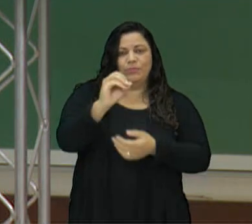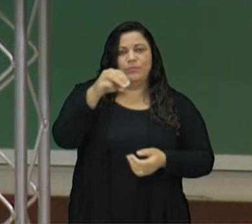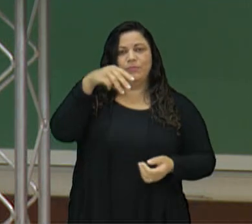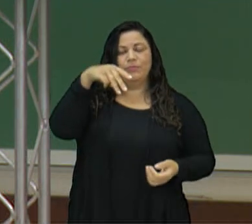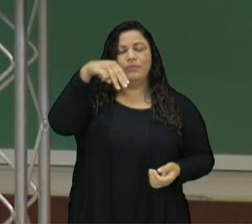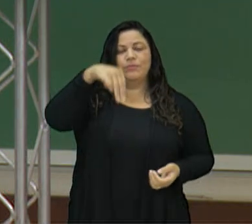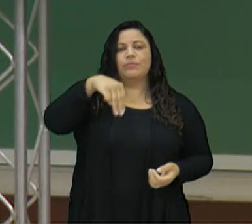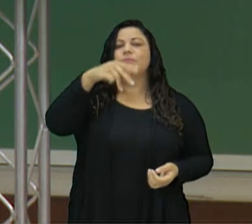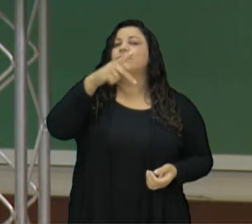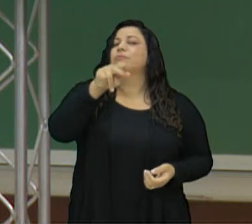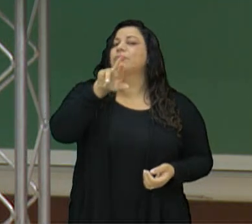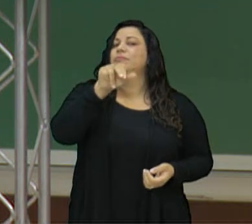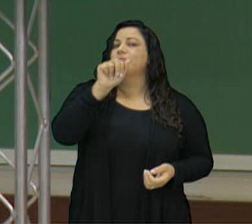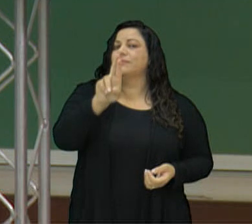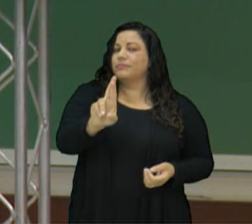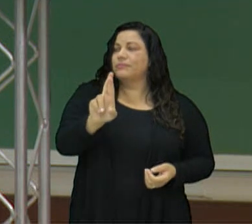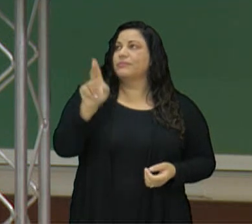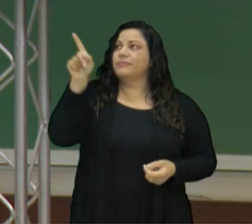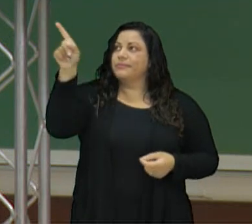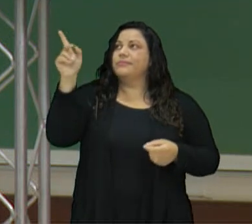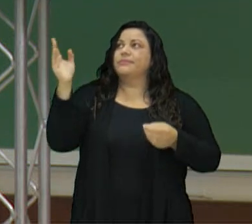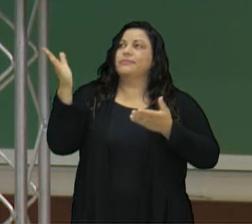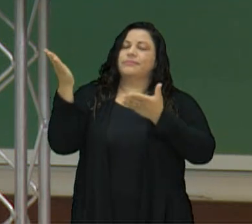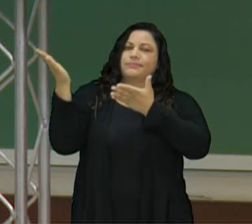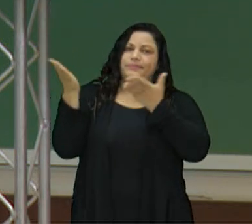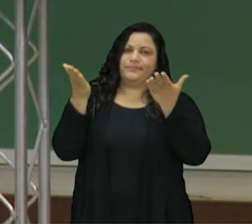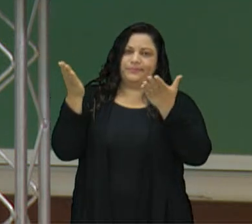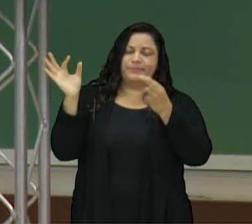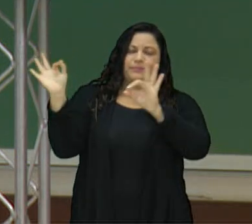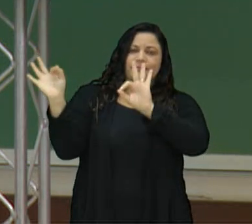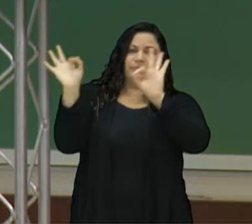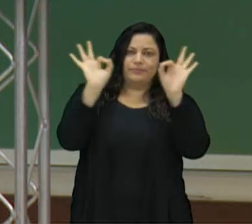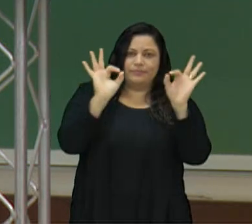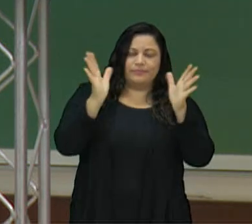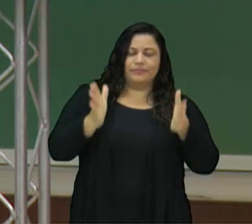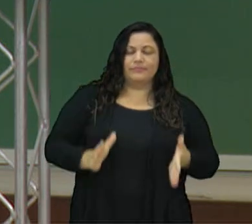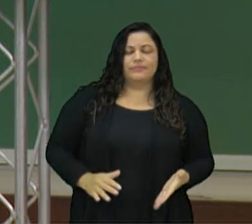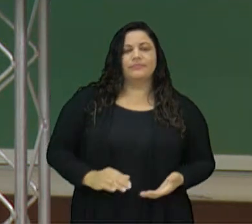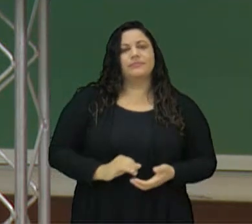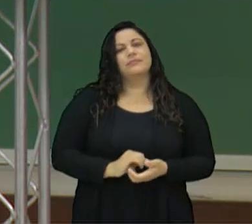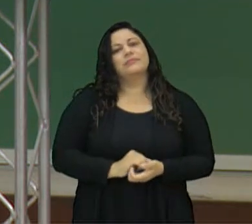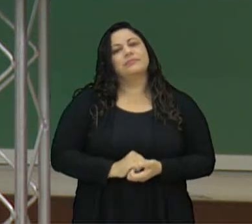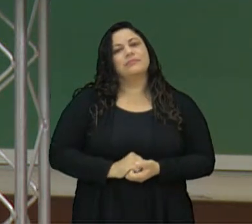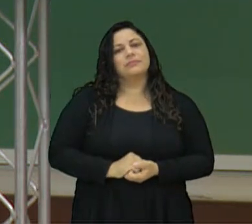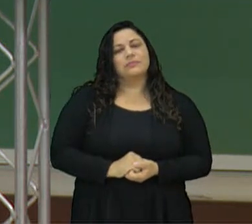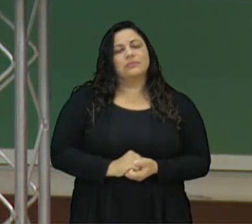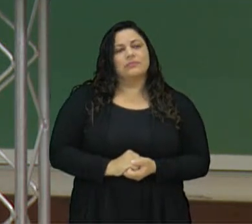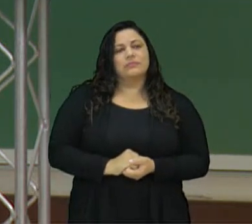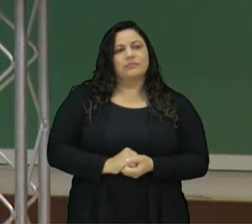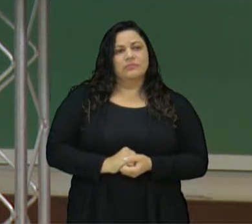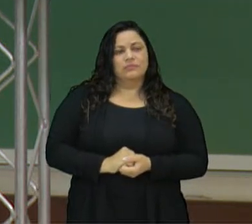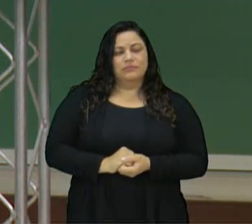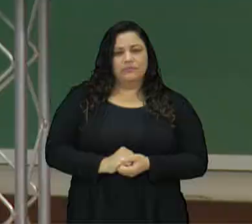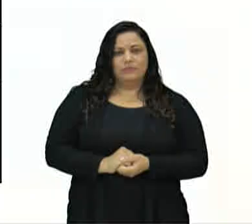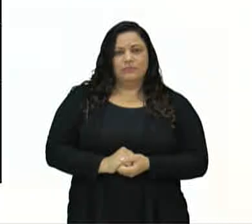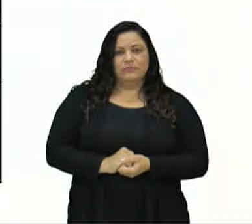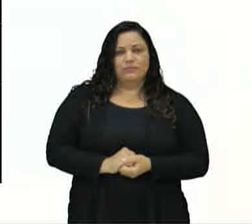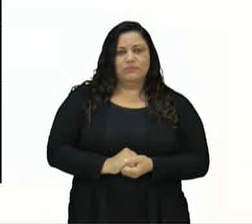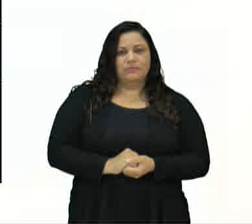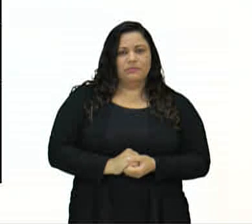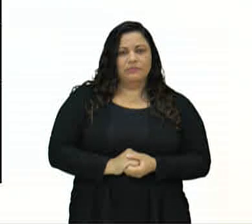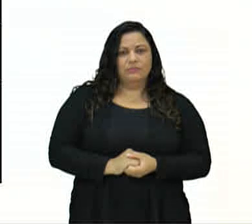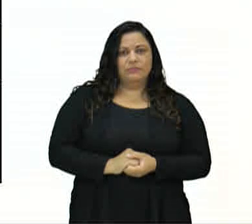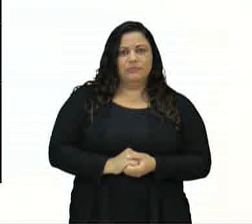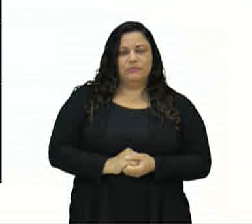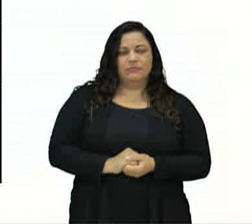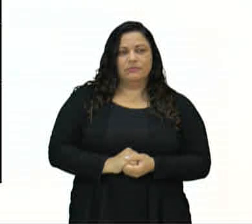compra, nosotros compramos, vosotros comprais e ellos compran. Verbo vender, chama atenção